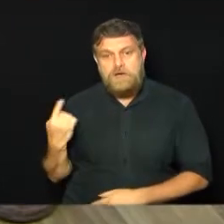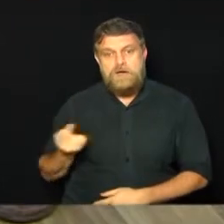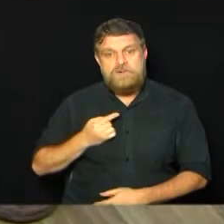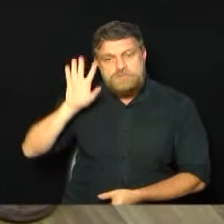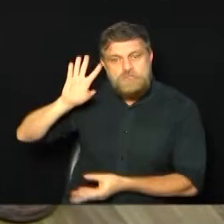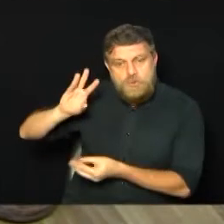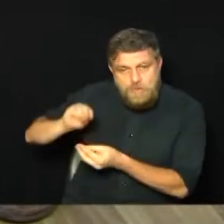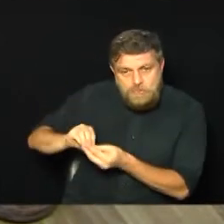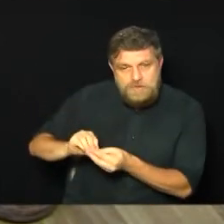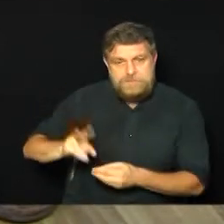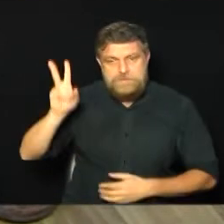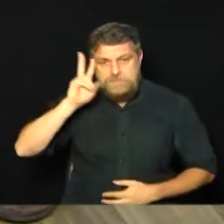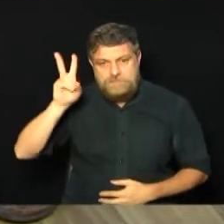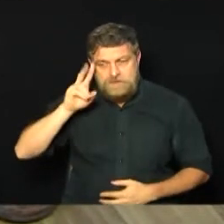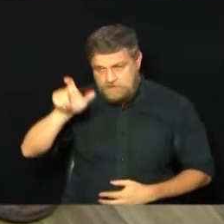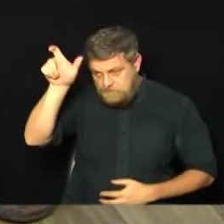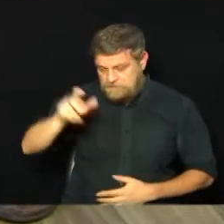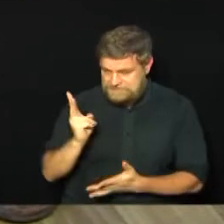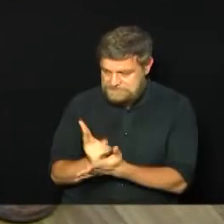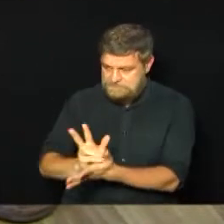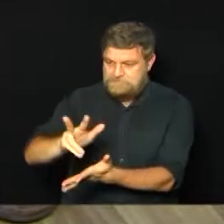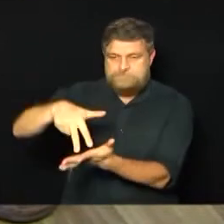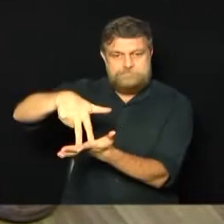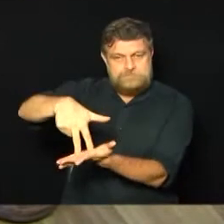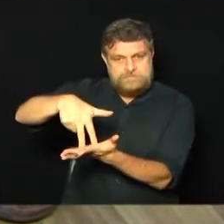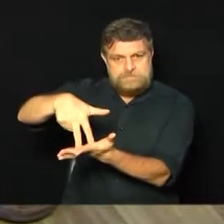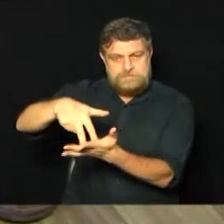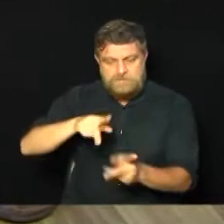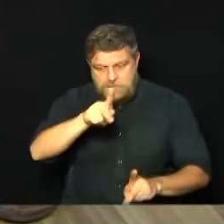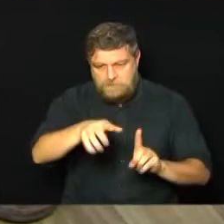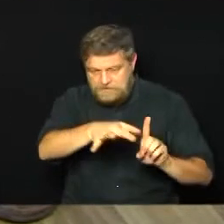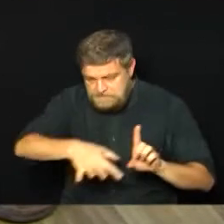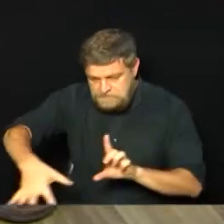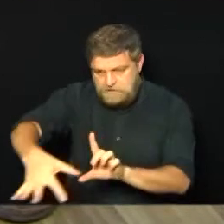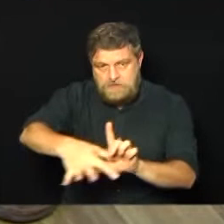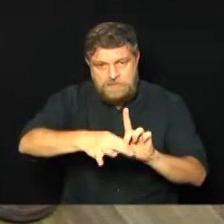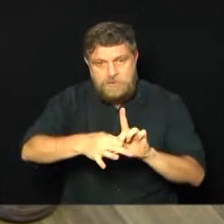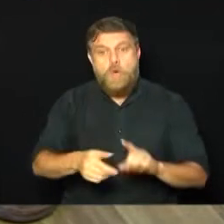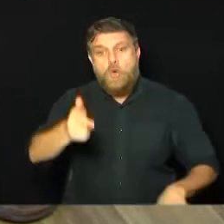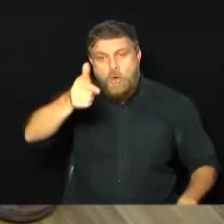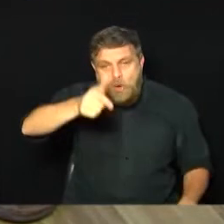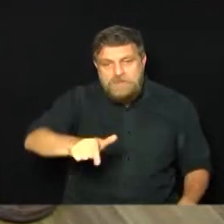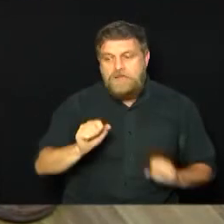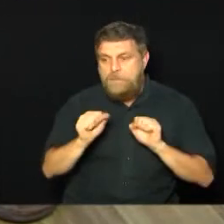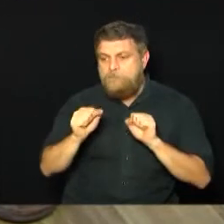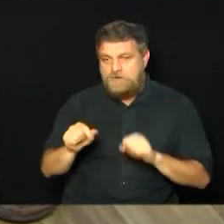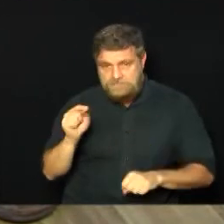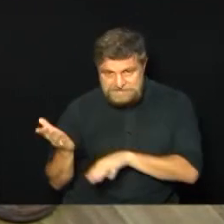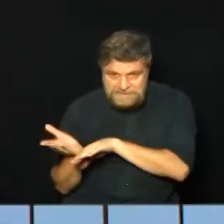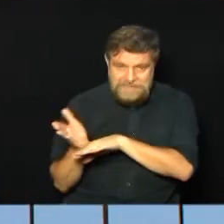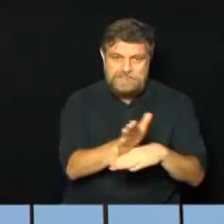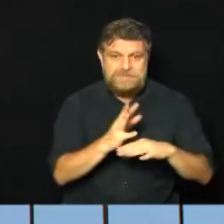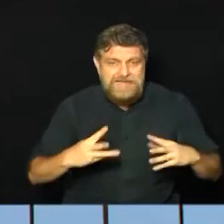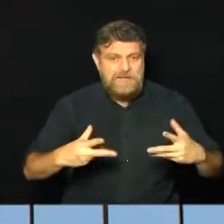encerrar, lembrando sempre, o senhor está sempre aí disponível à população. Esse ano aí, mais uma vez, todos podem contar com o senhor.